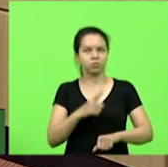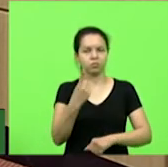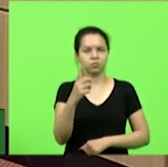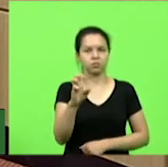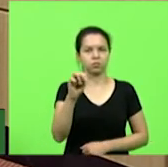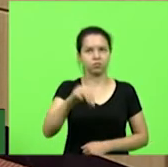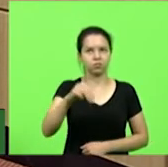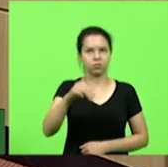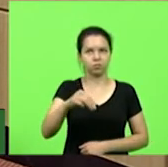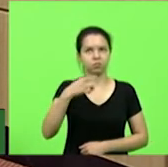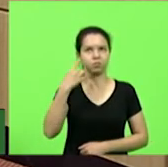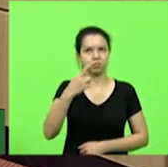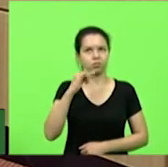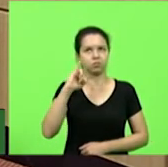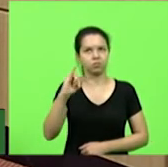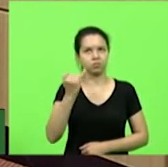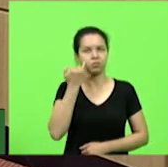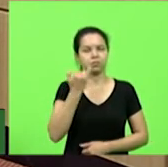deputado Gessé.